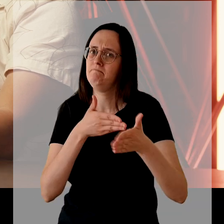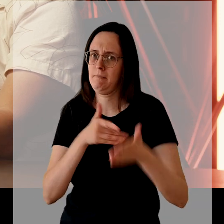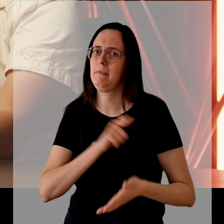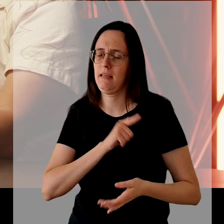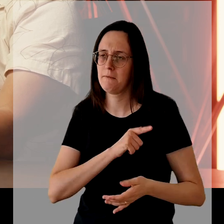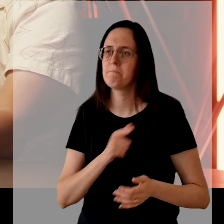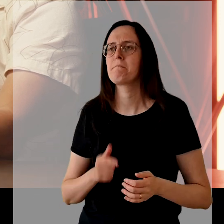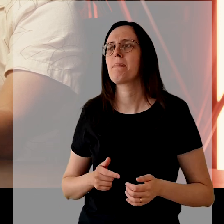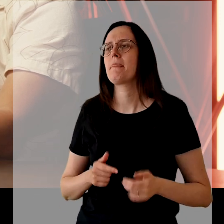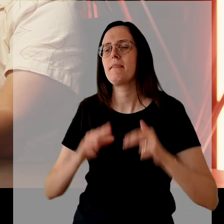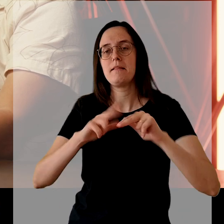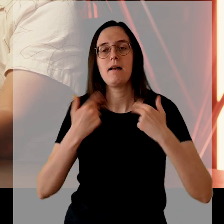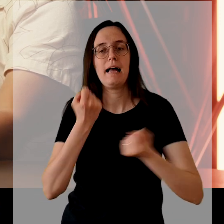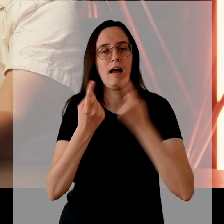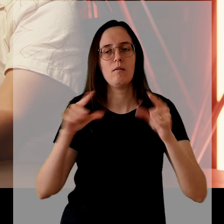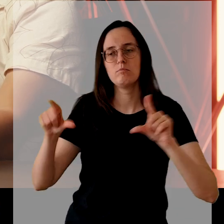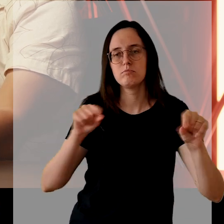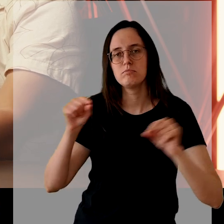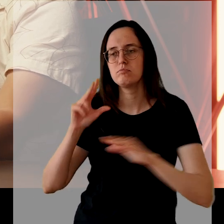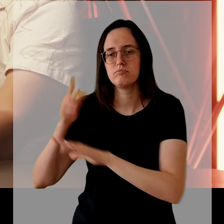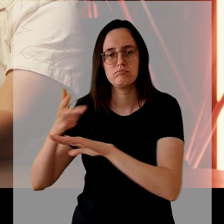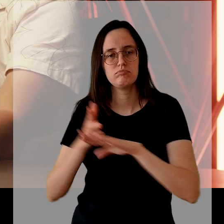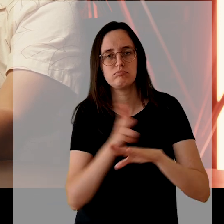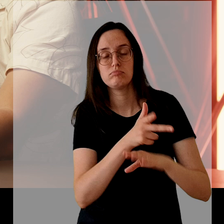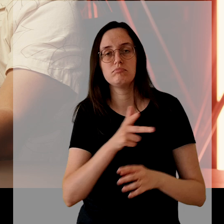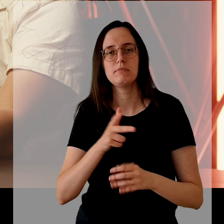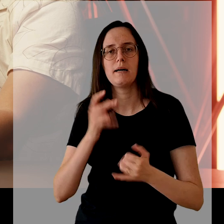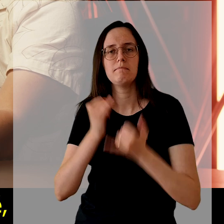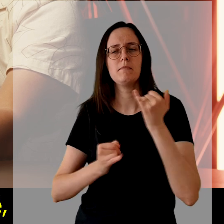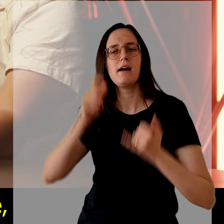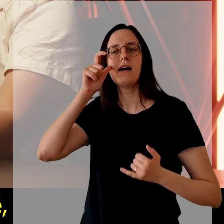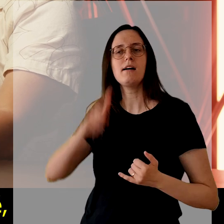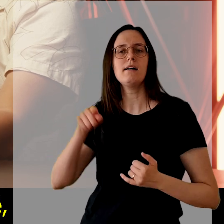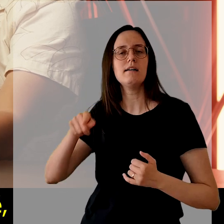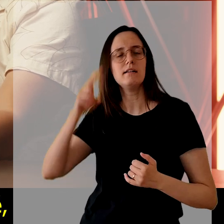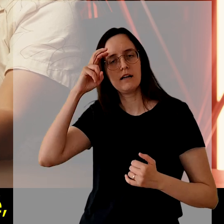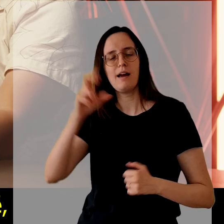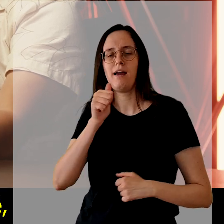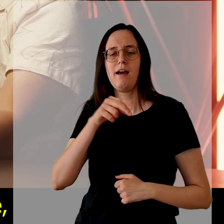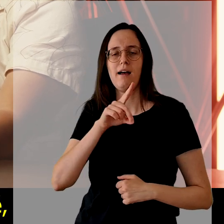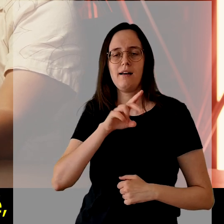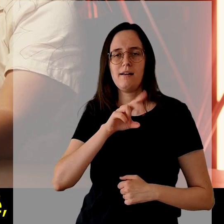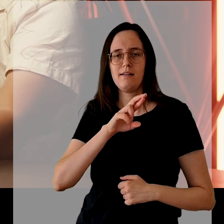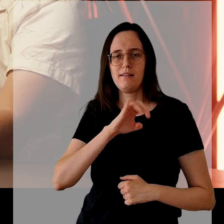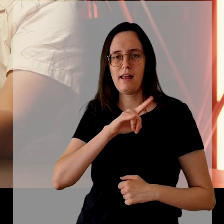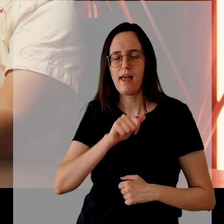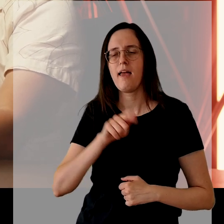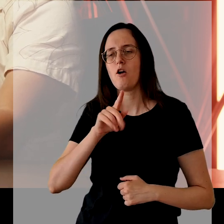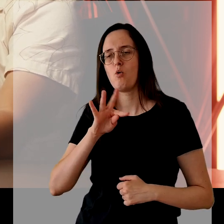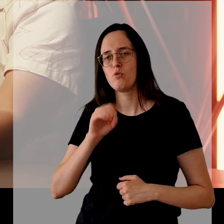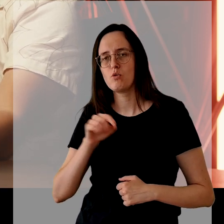né? Então teve algumas opções de produção que foram muito inteligentes, da Andrea e do Guto, do Franco, né? A